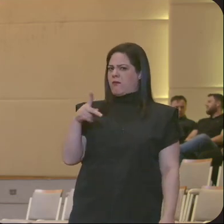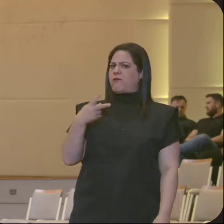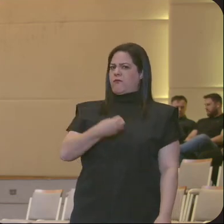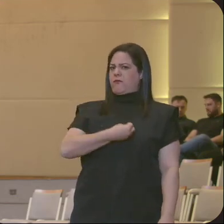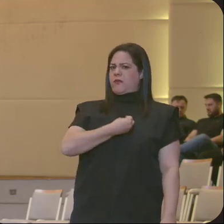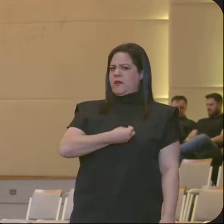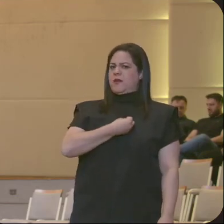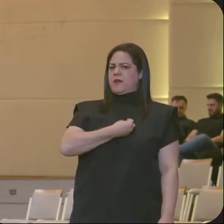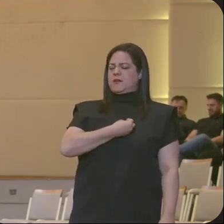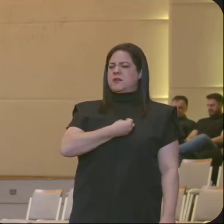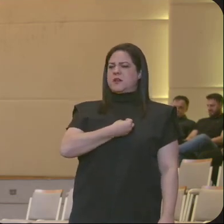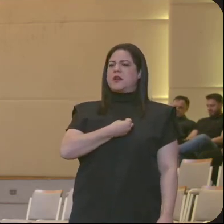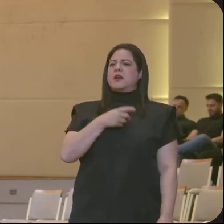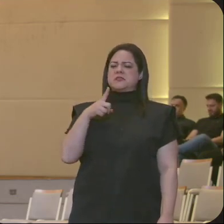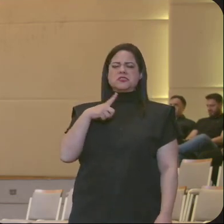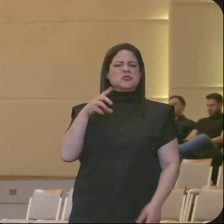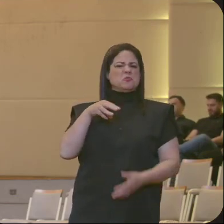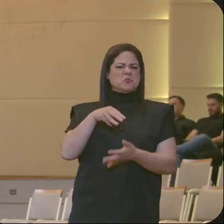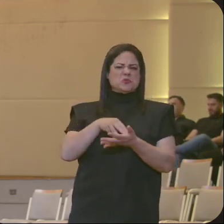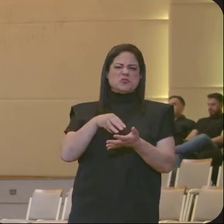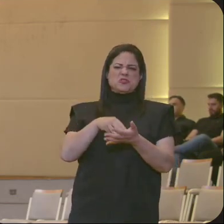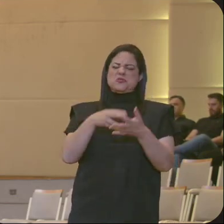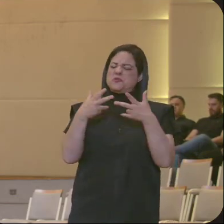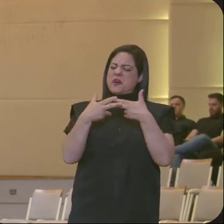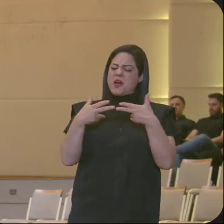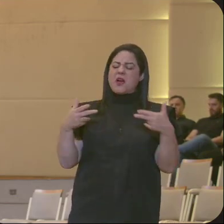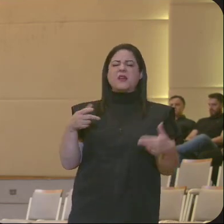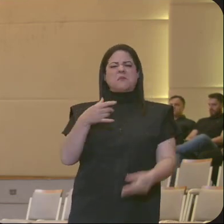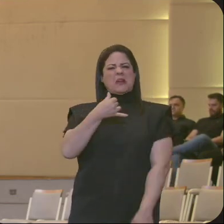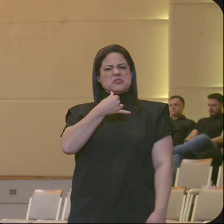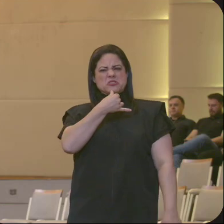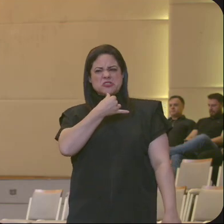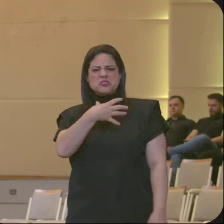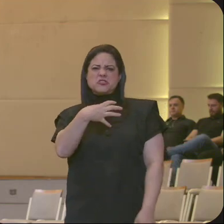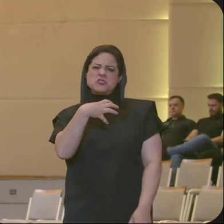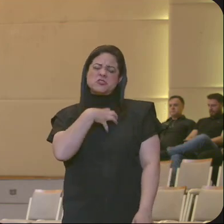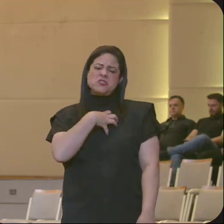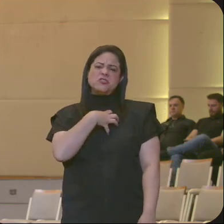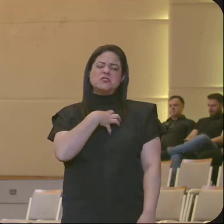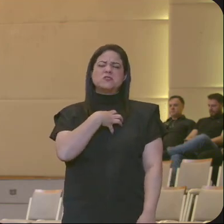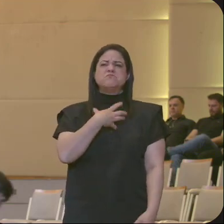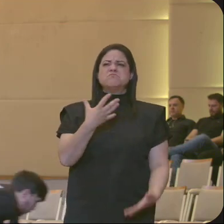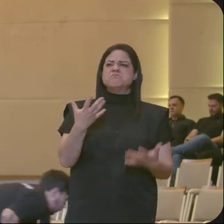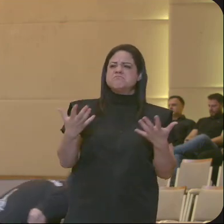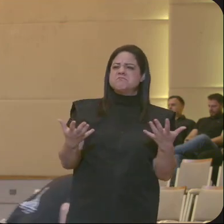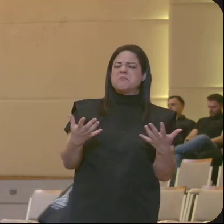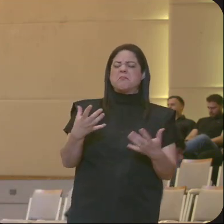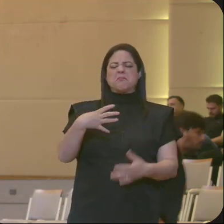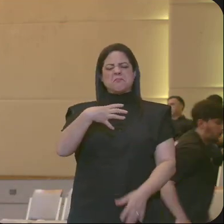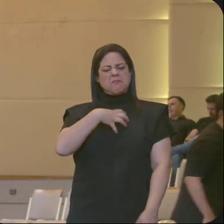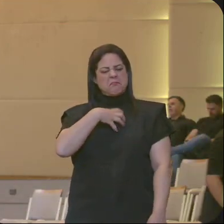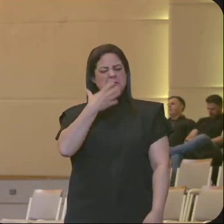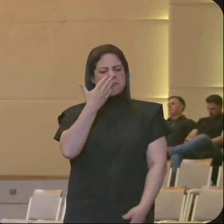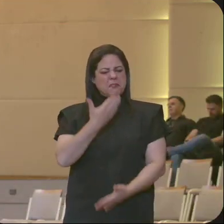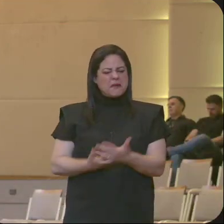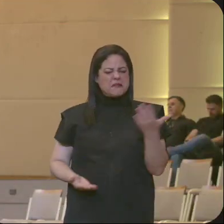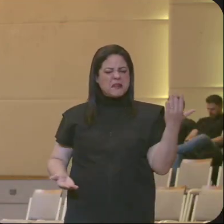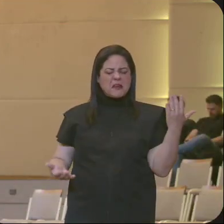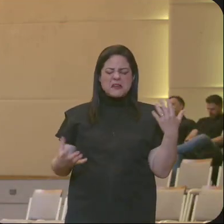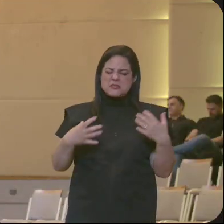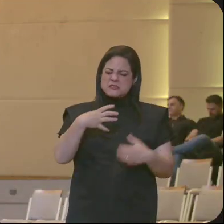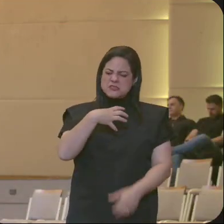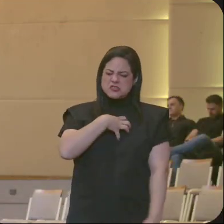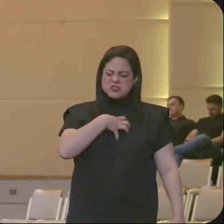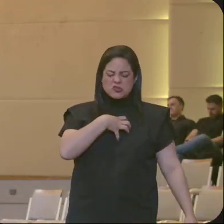teria todos os motivos do mundo para estar triste, para se sentir um fracassado, para se sentir